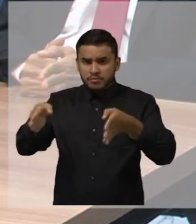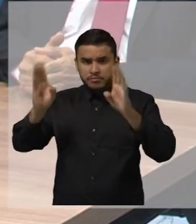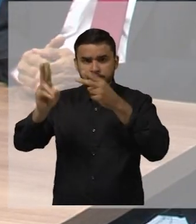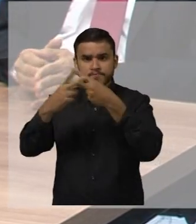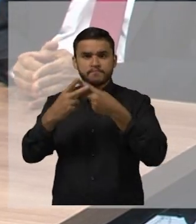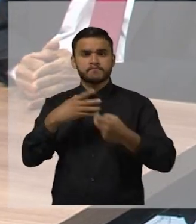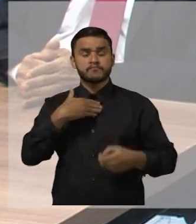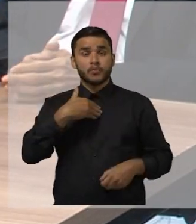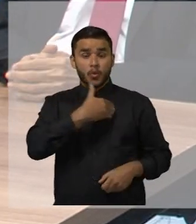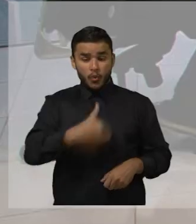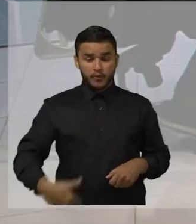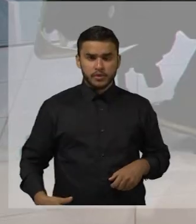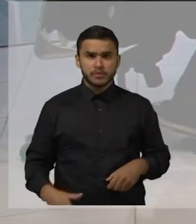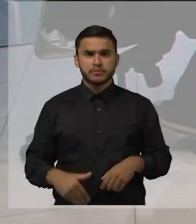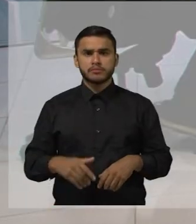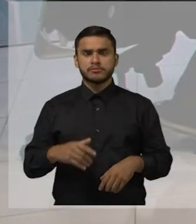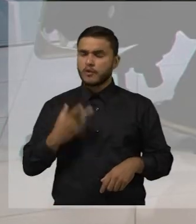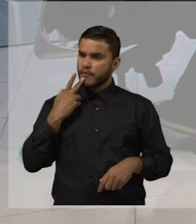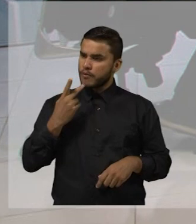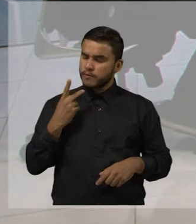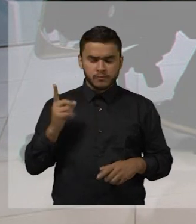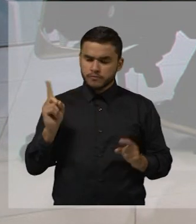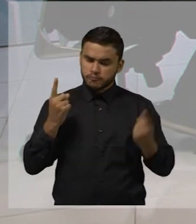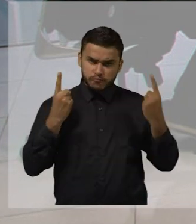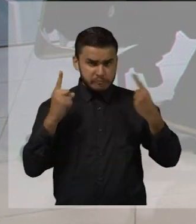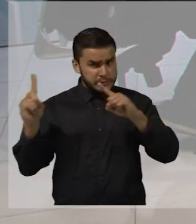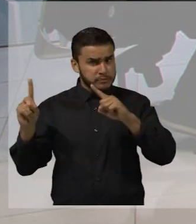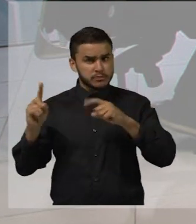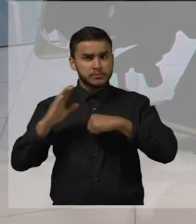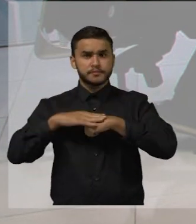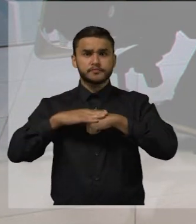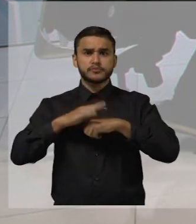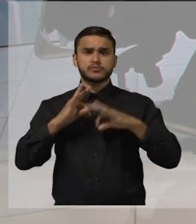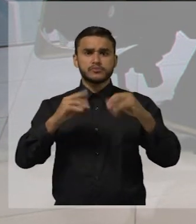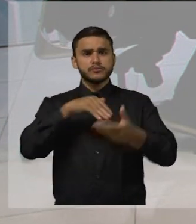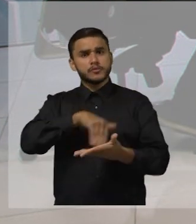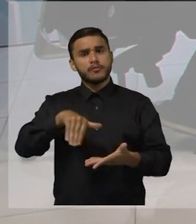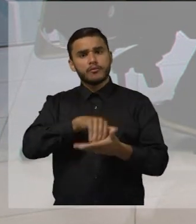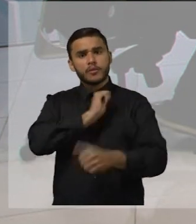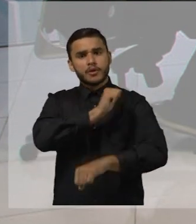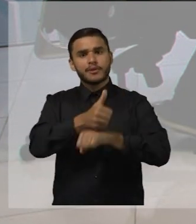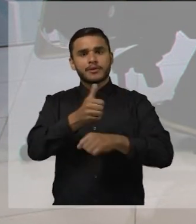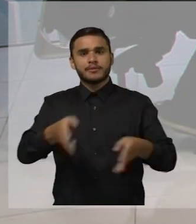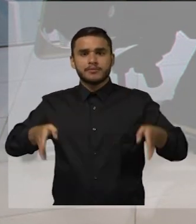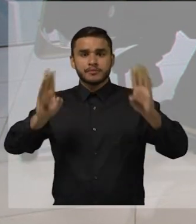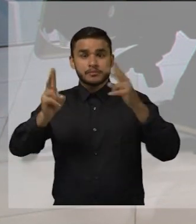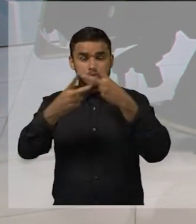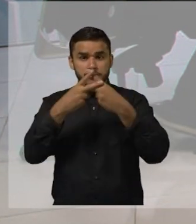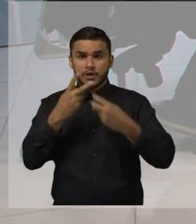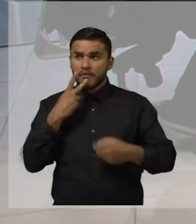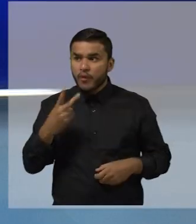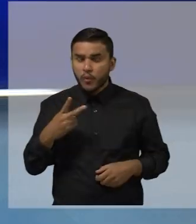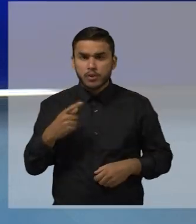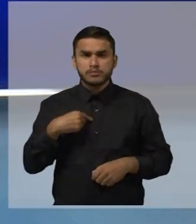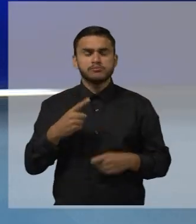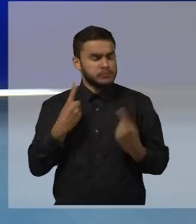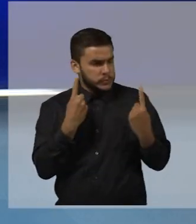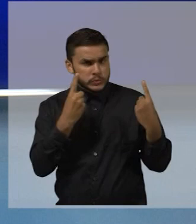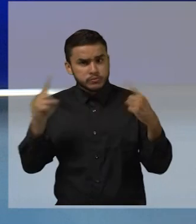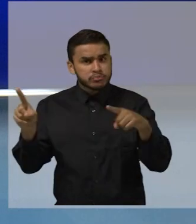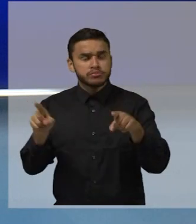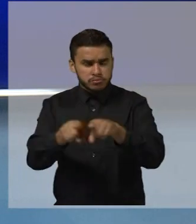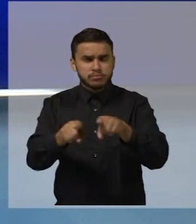crer que, não obstante os transtornos, a apreensão que nos causa a todos, mas este é um problema que não pode mais ser